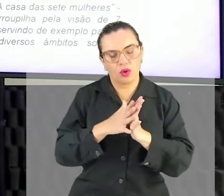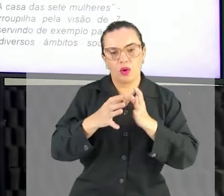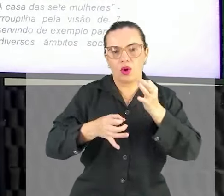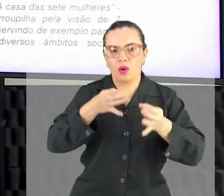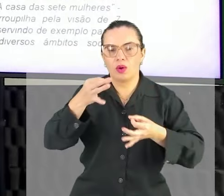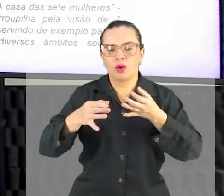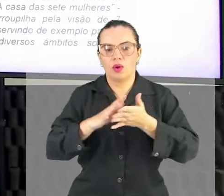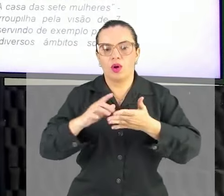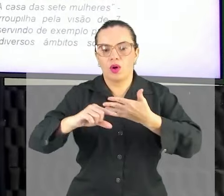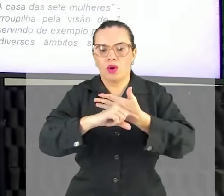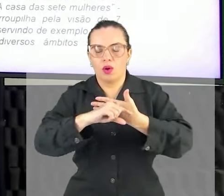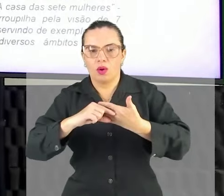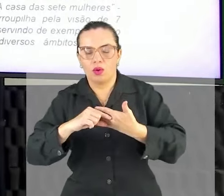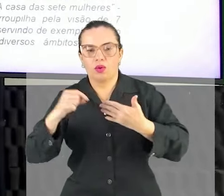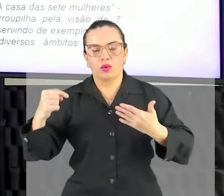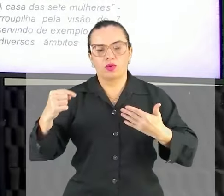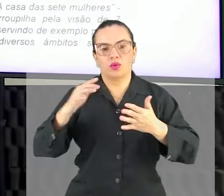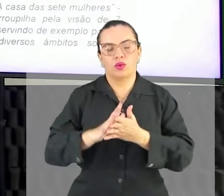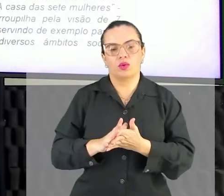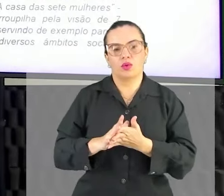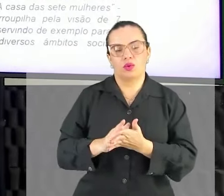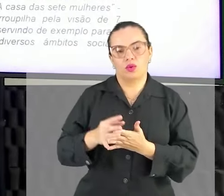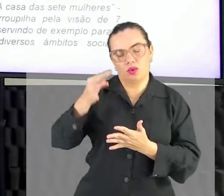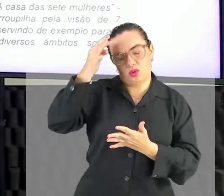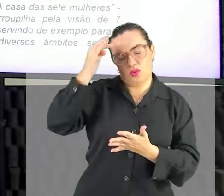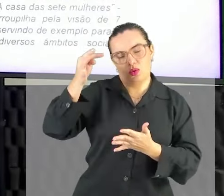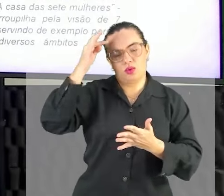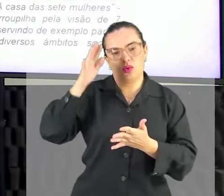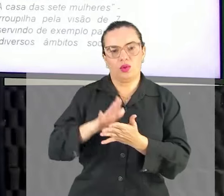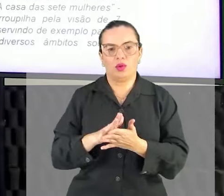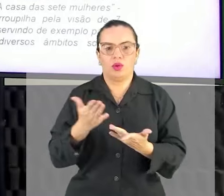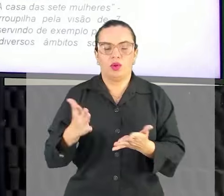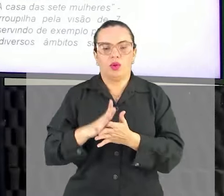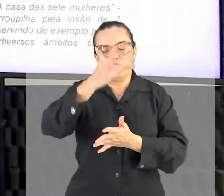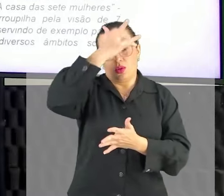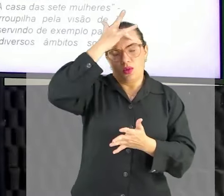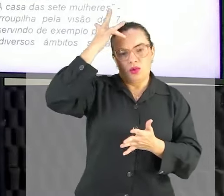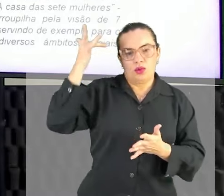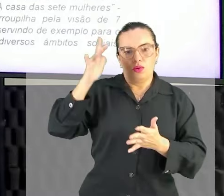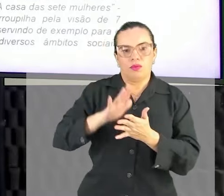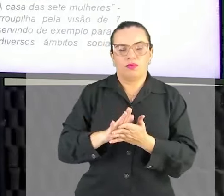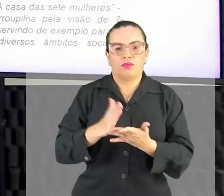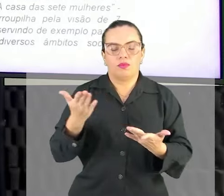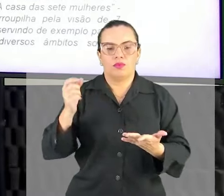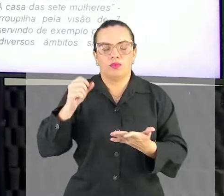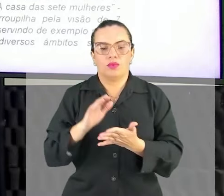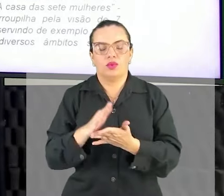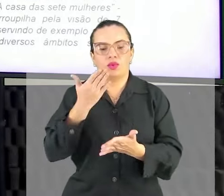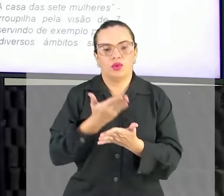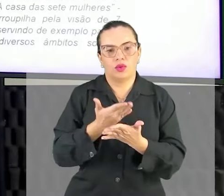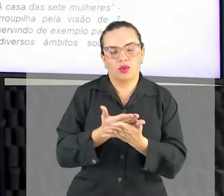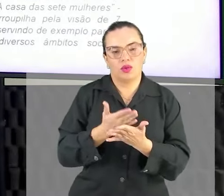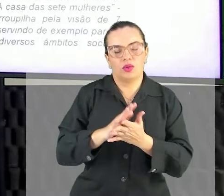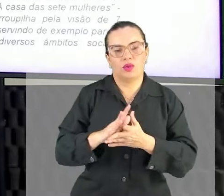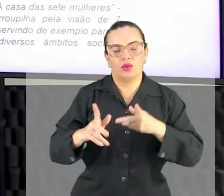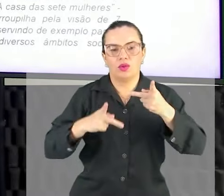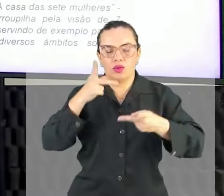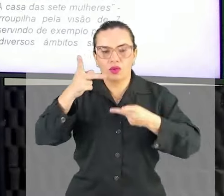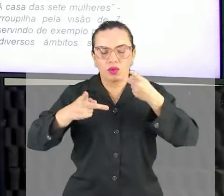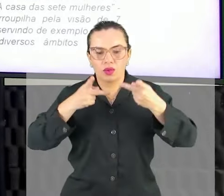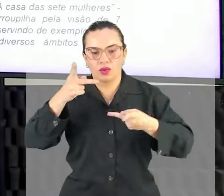ou seja, alguém entendedora do assunto, uma pessoa que tenha não só lugar de fala, mas